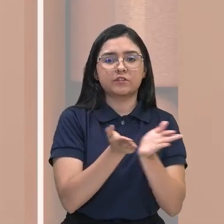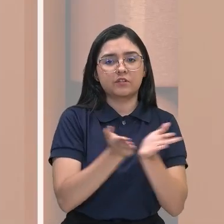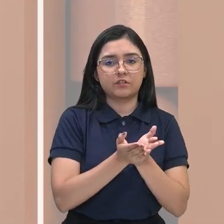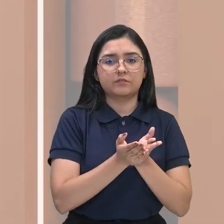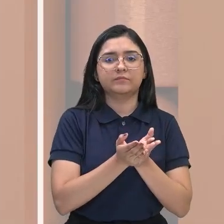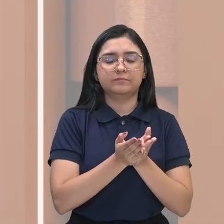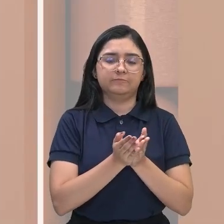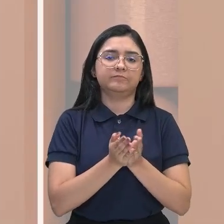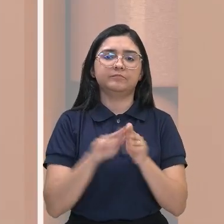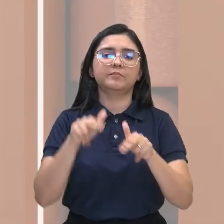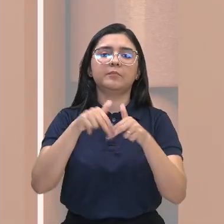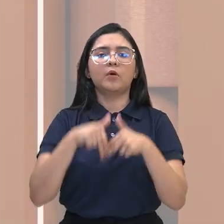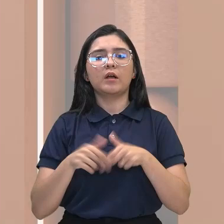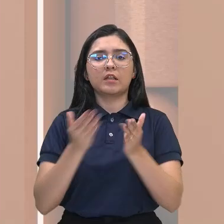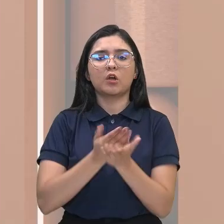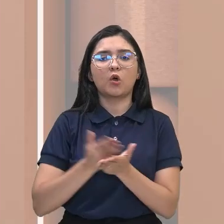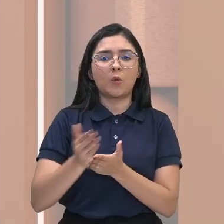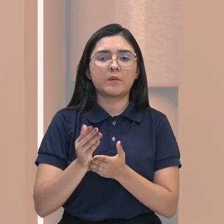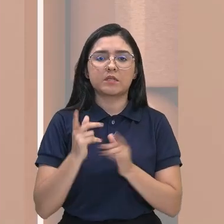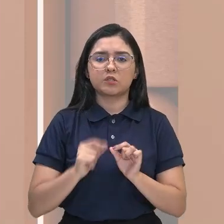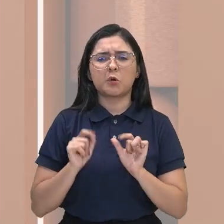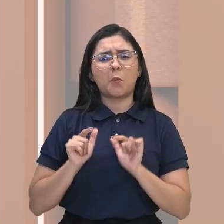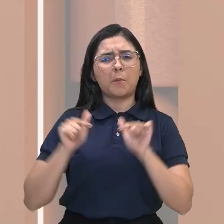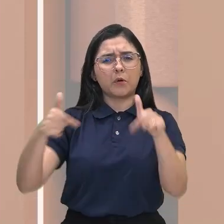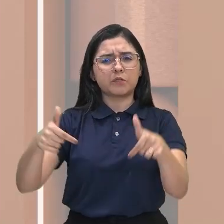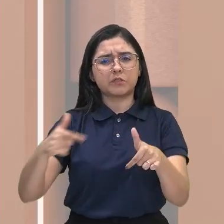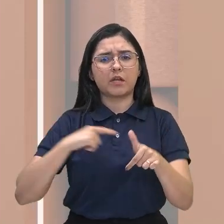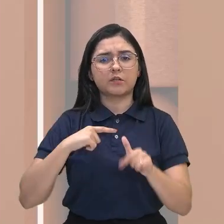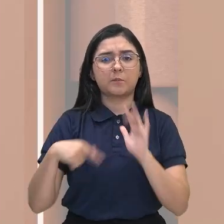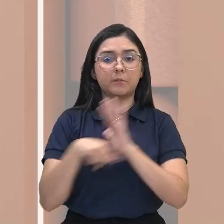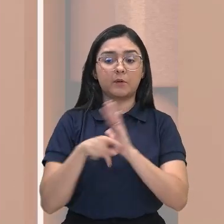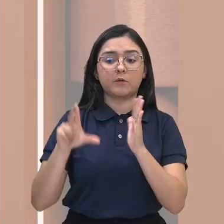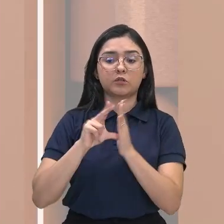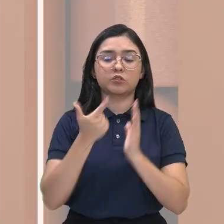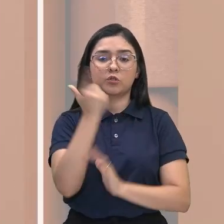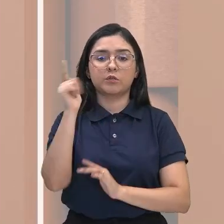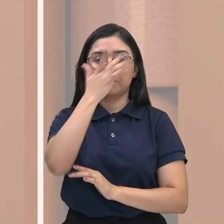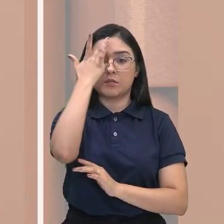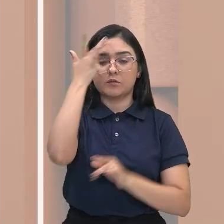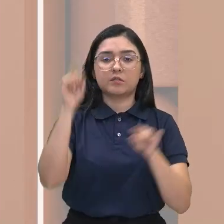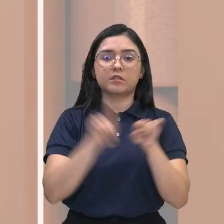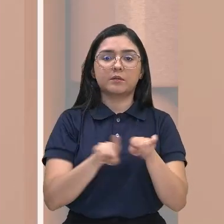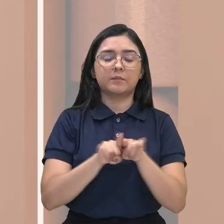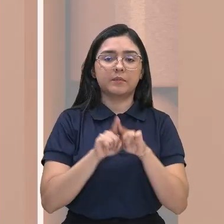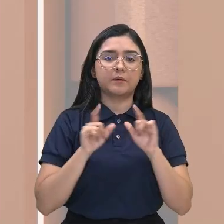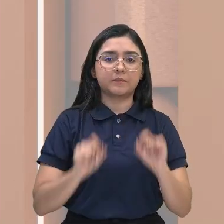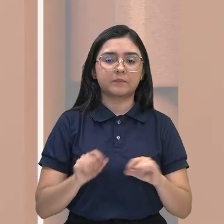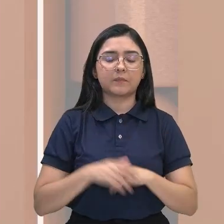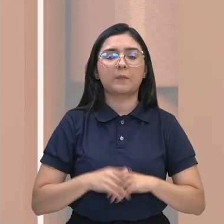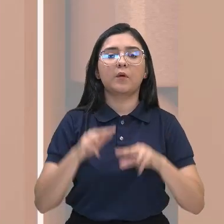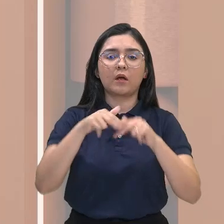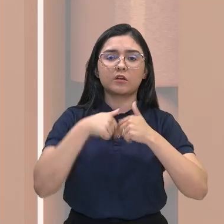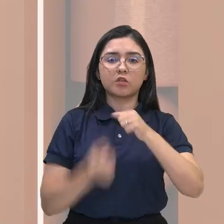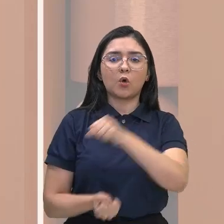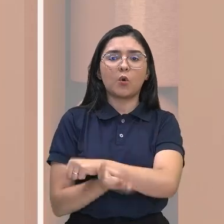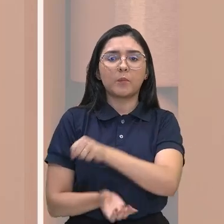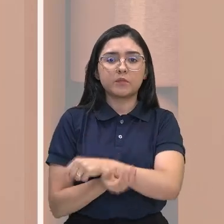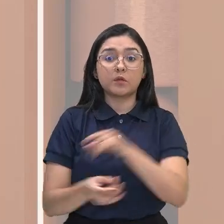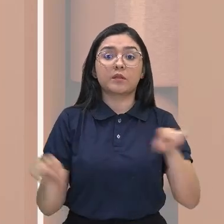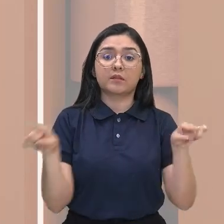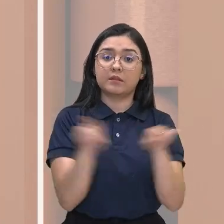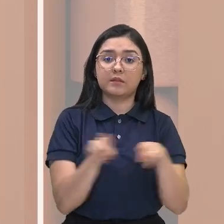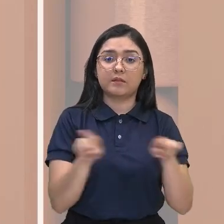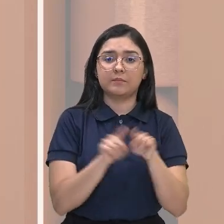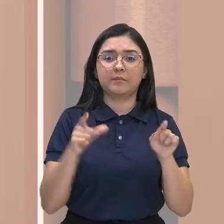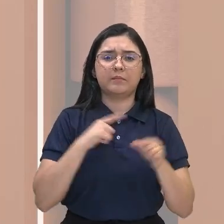protestantes, porque justamente nasceram de um protesto do Lutero e de outros reformadores em relação à corrupção e a